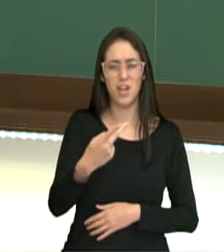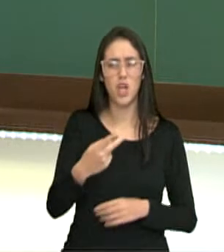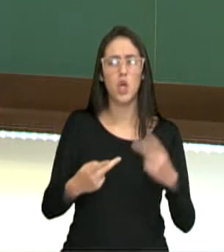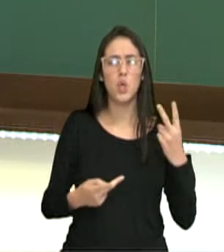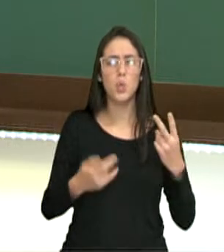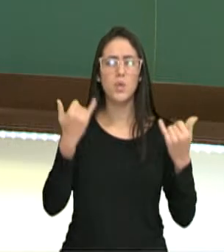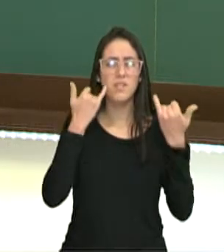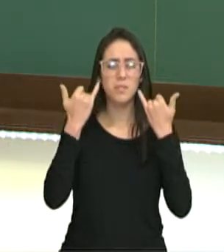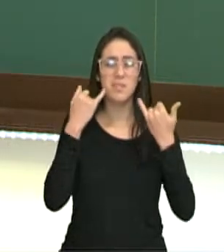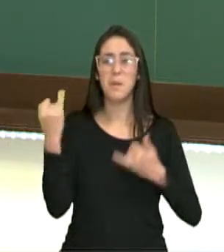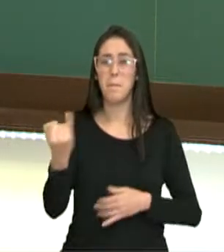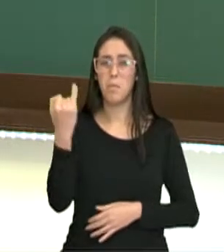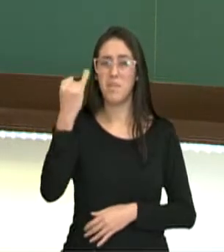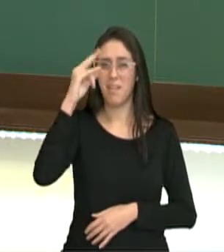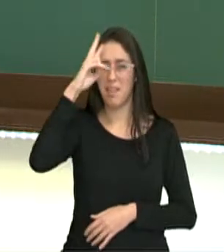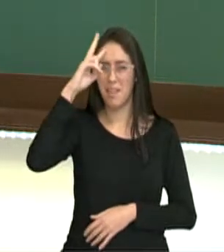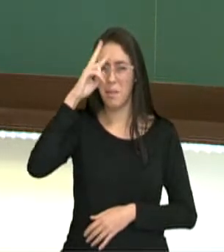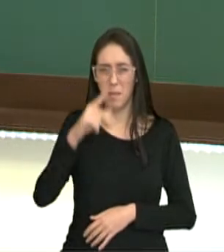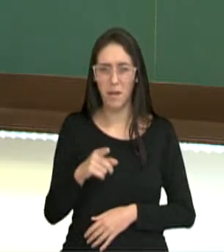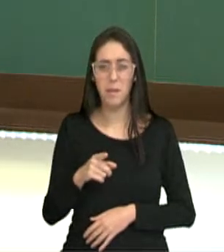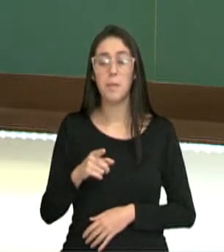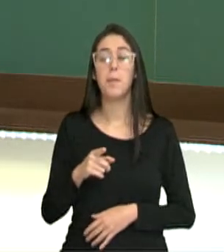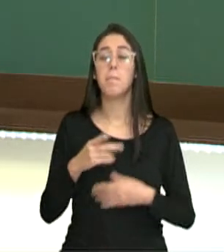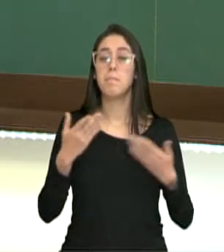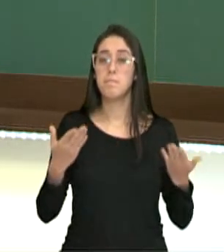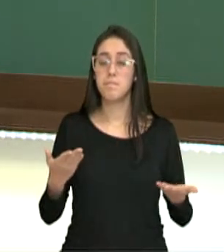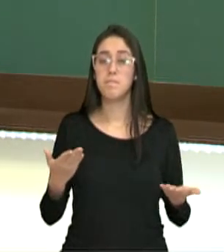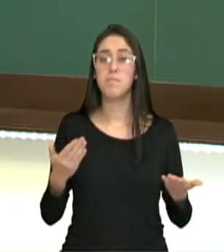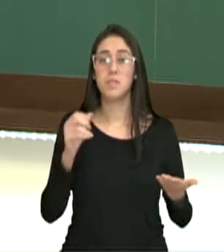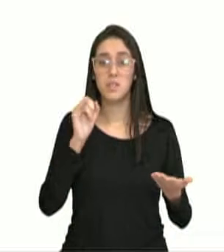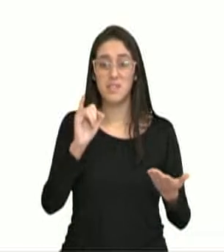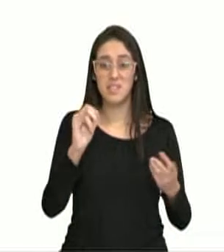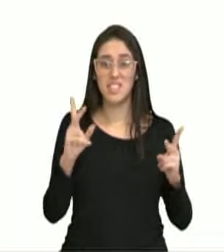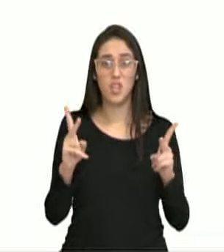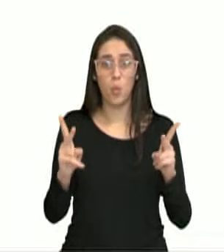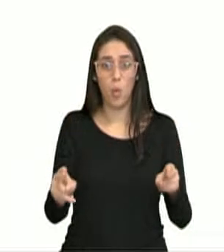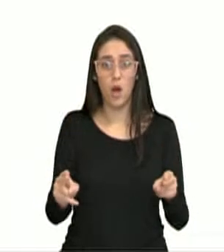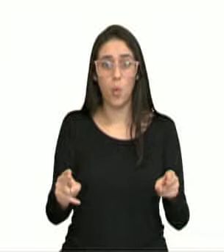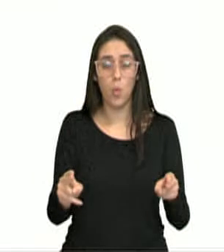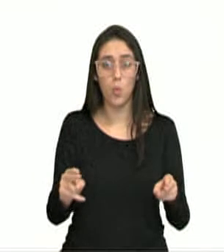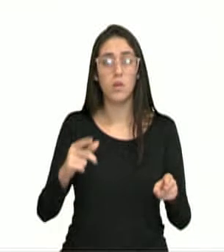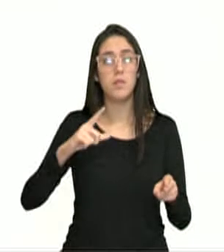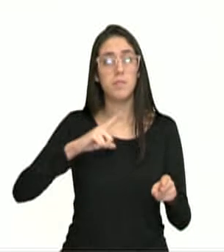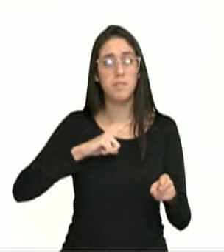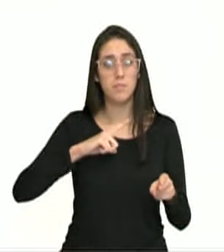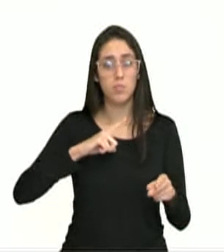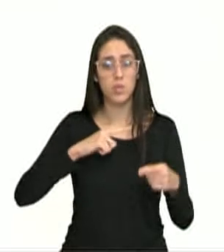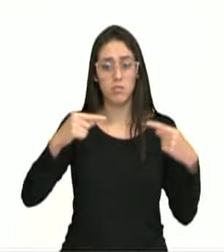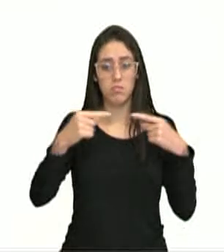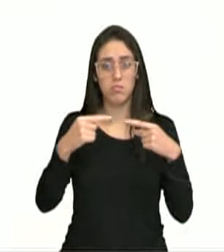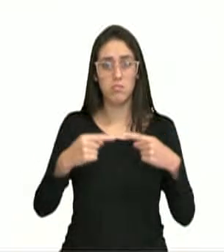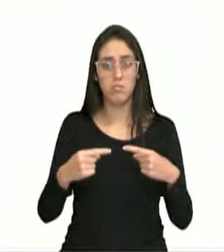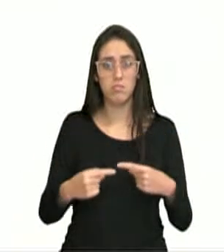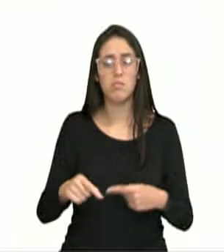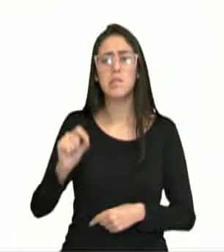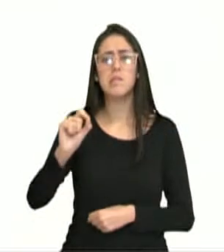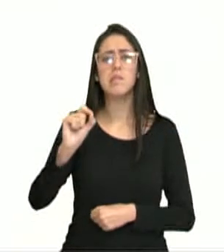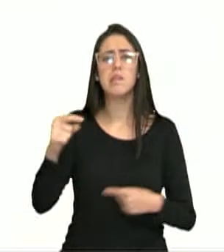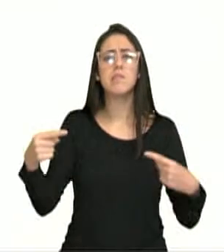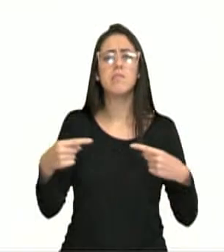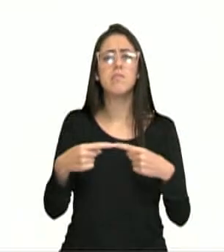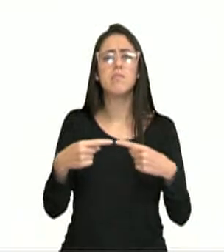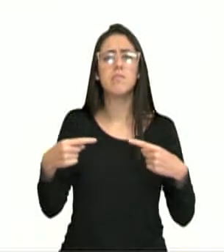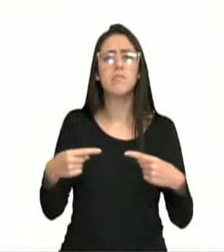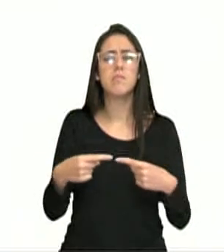falei que eram super importantes? Então, se eles são iguais, estão ligados a si mesmos. Quem que está ligado a si